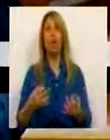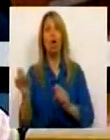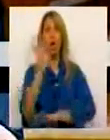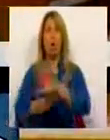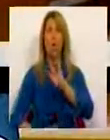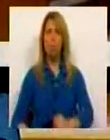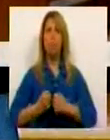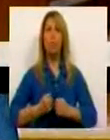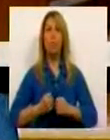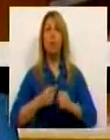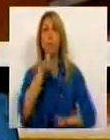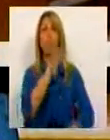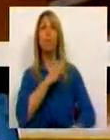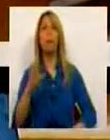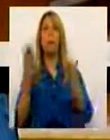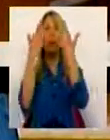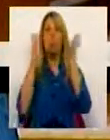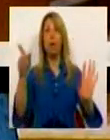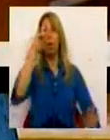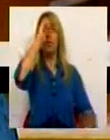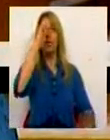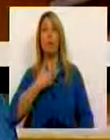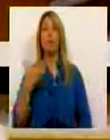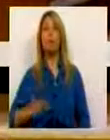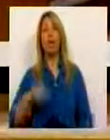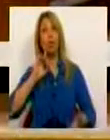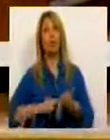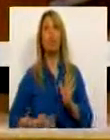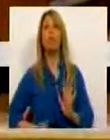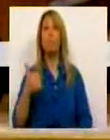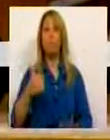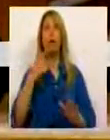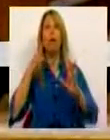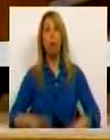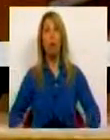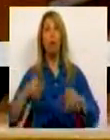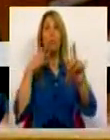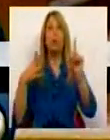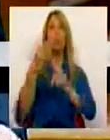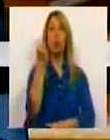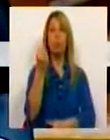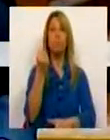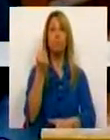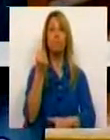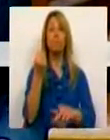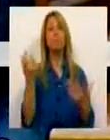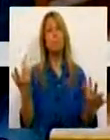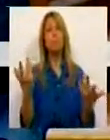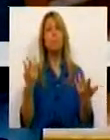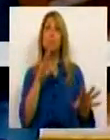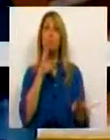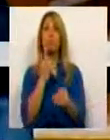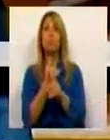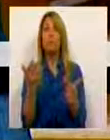das práticas democráticas e do respeito pelos direitos fundamentais, a prosperidade alcançada. Paradoxalmente,